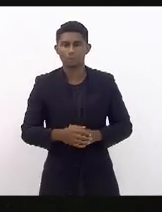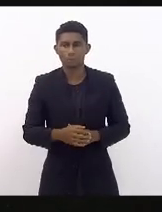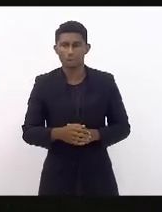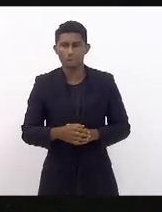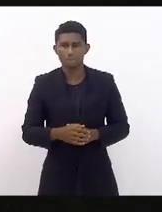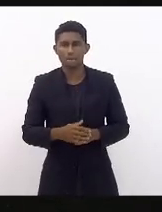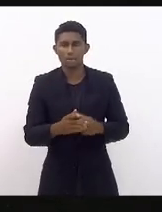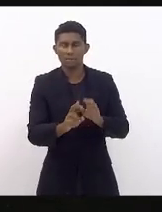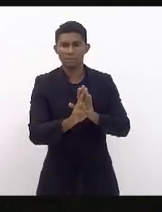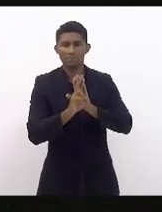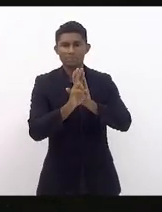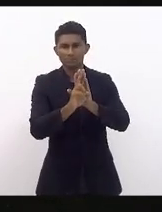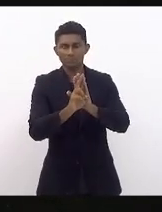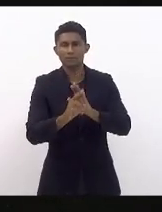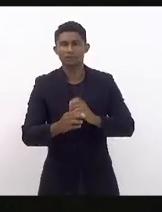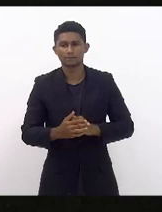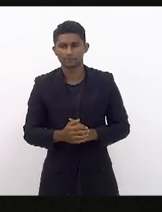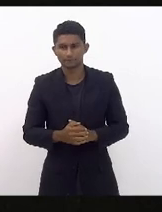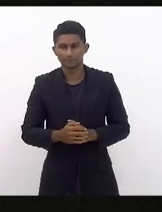presbiteriana,